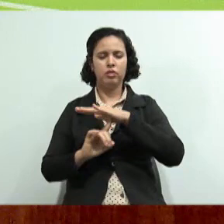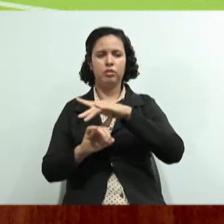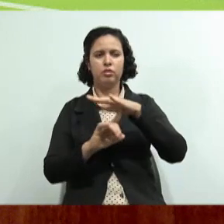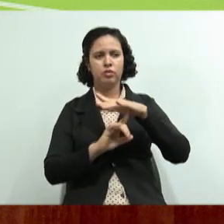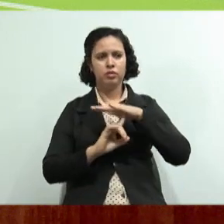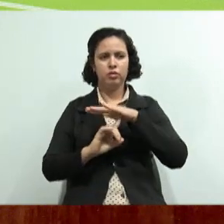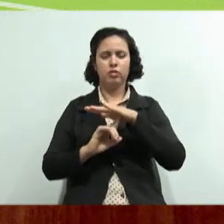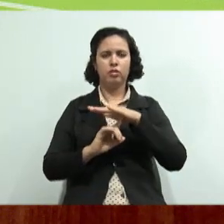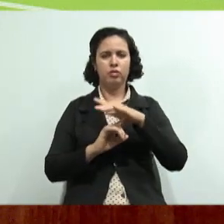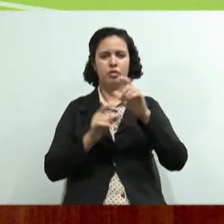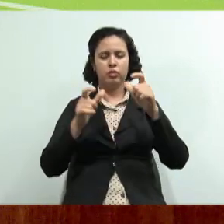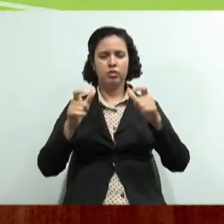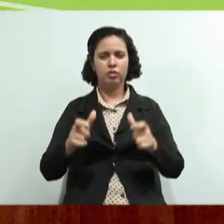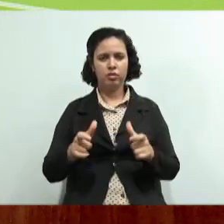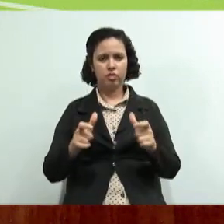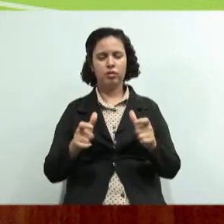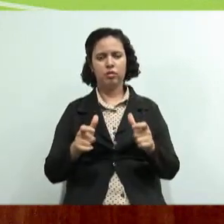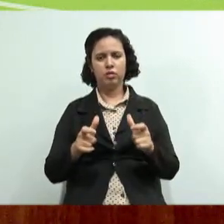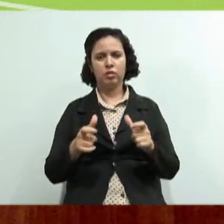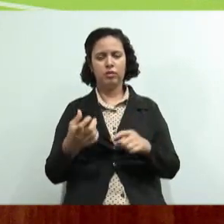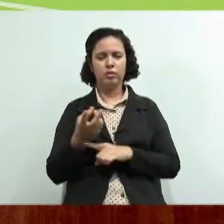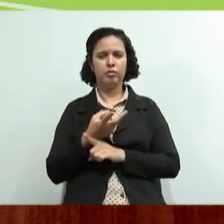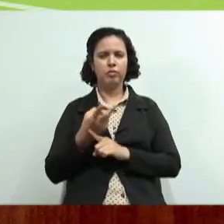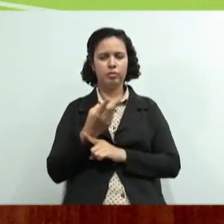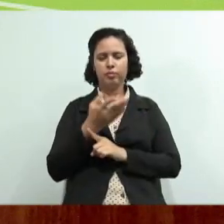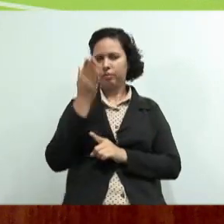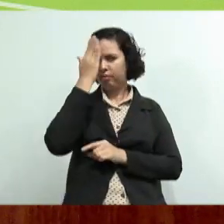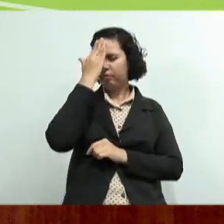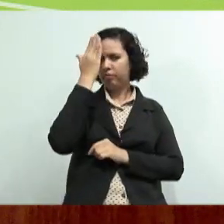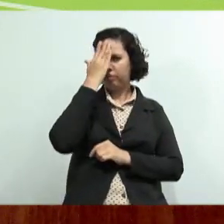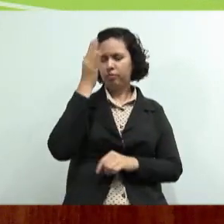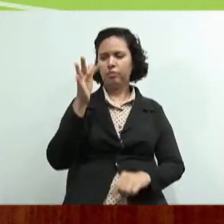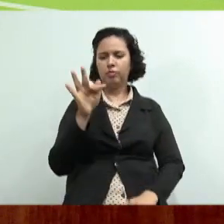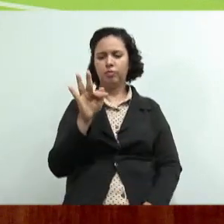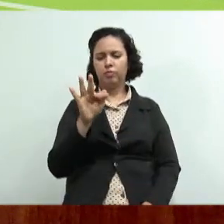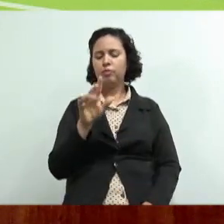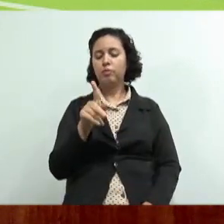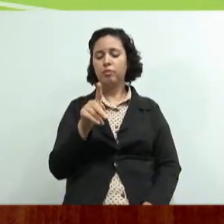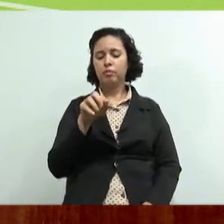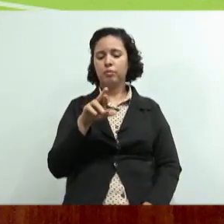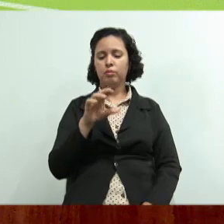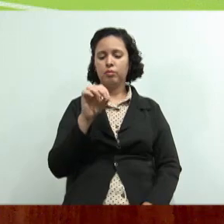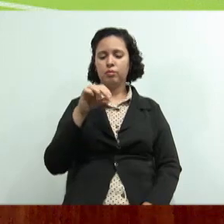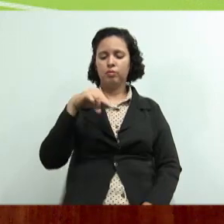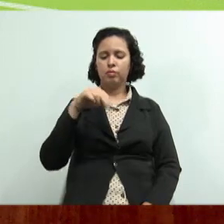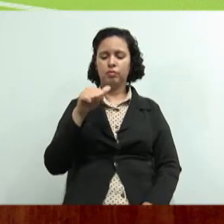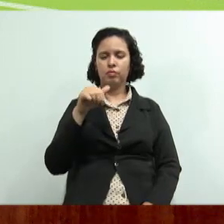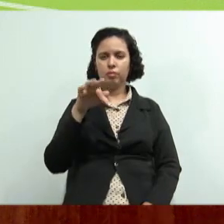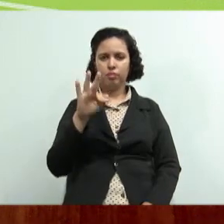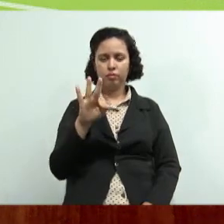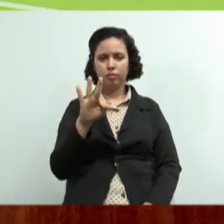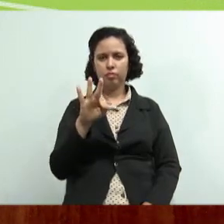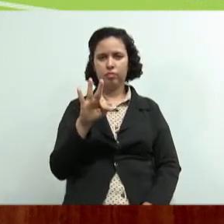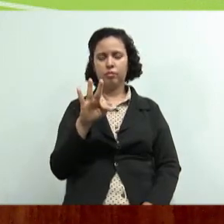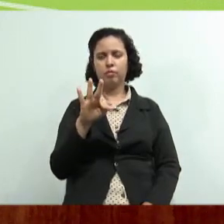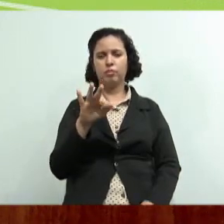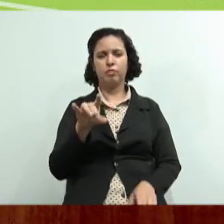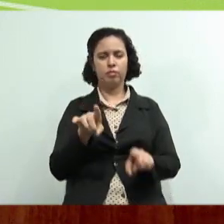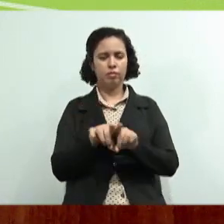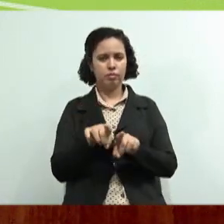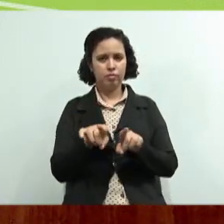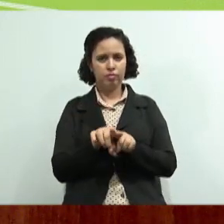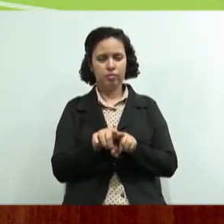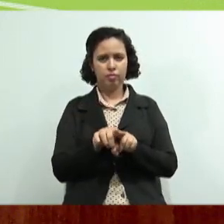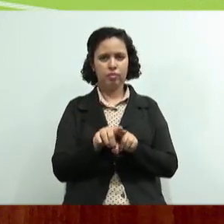ou no mercado, e procure saber sobre o PRONAF, sobre o PNAE, que é o Programa Nacional de Alimentação Escolar,